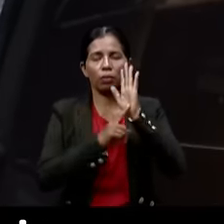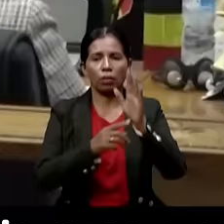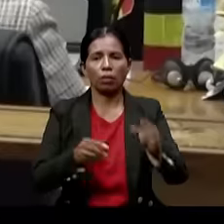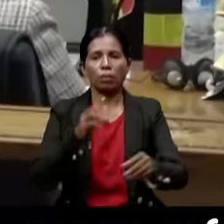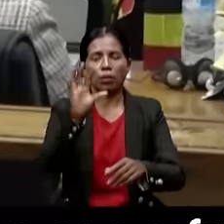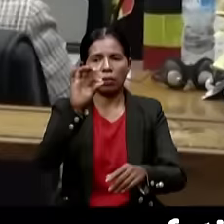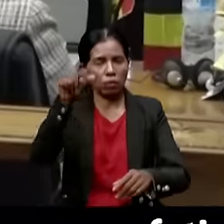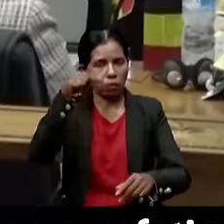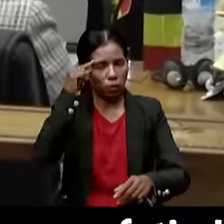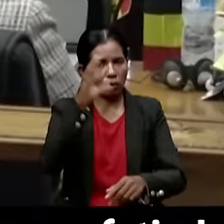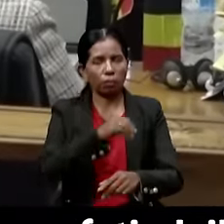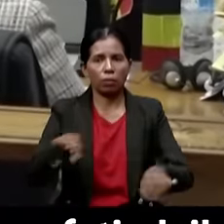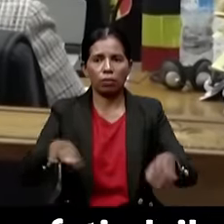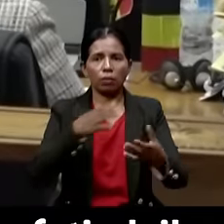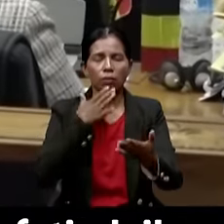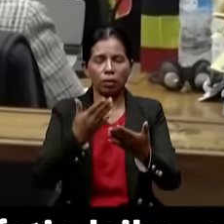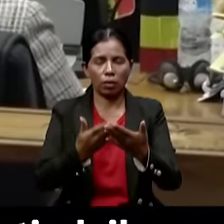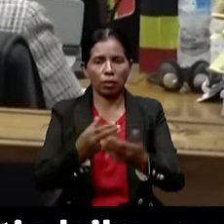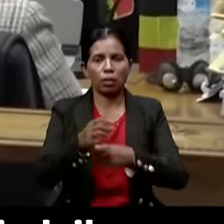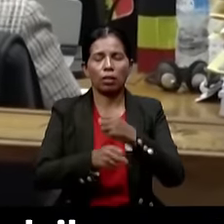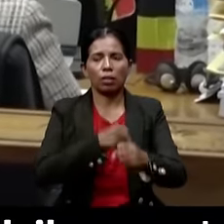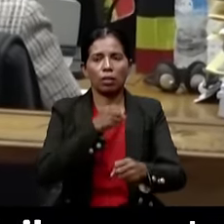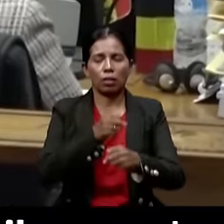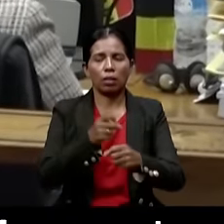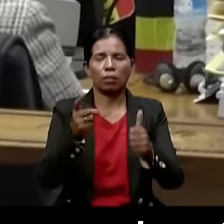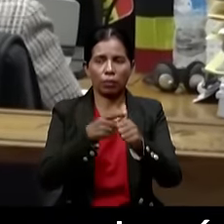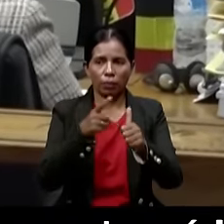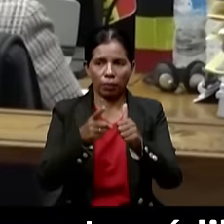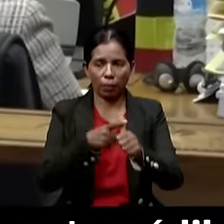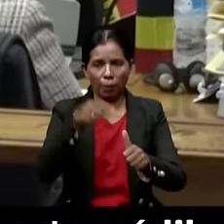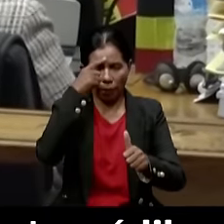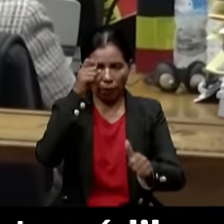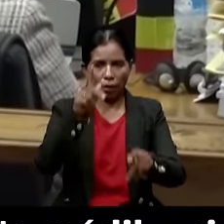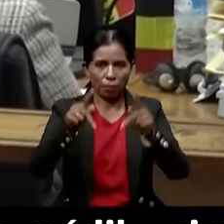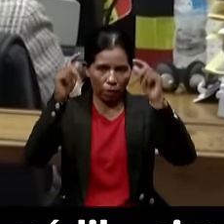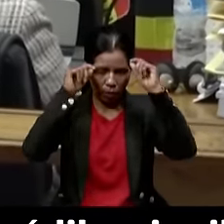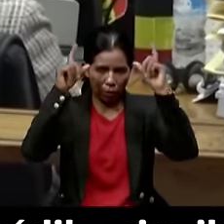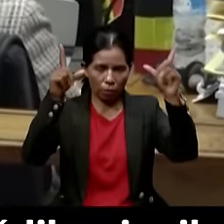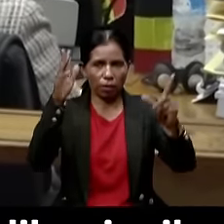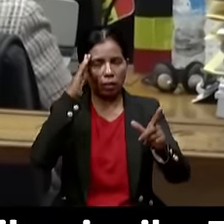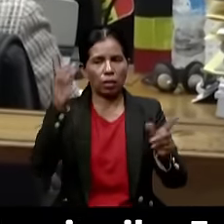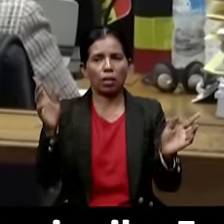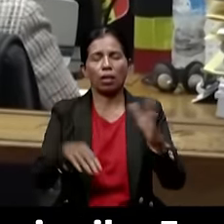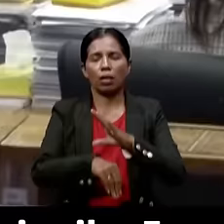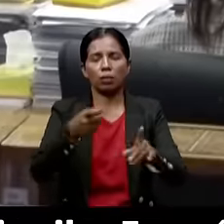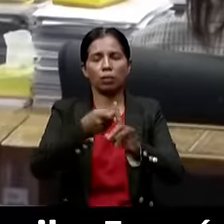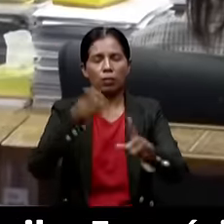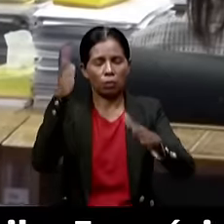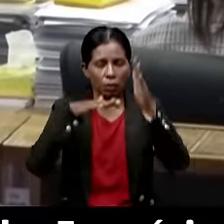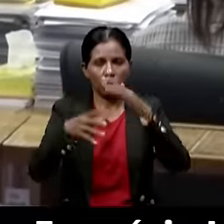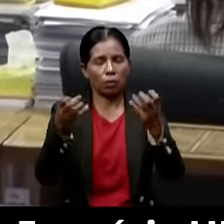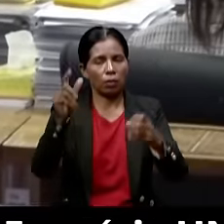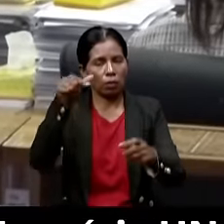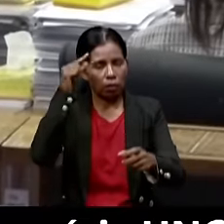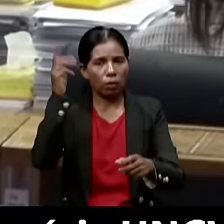ba nono governo ne sucesso e a mandato tinan da huluknien tamba povo Timor-Leste consegue sair na husi problema barak ne be